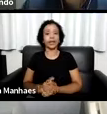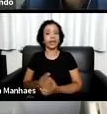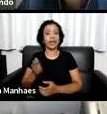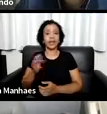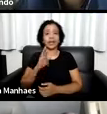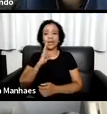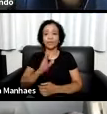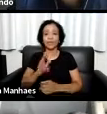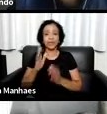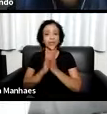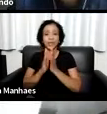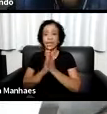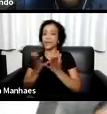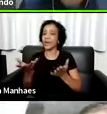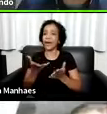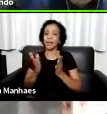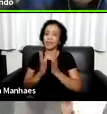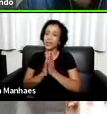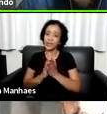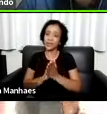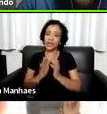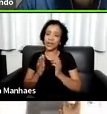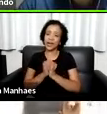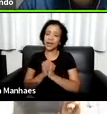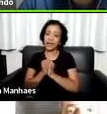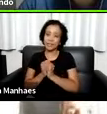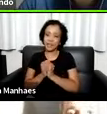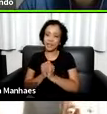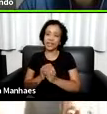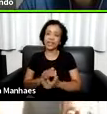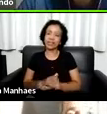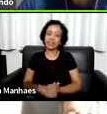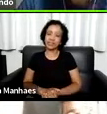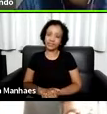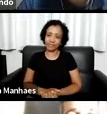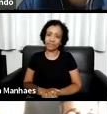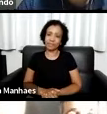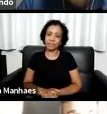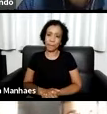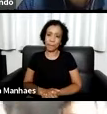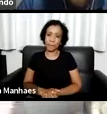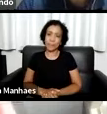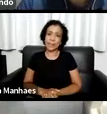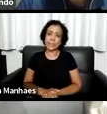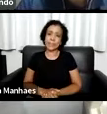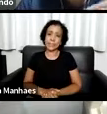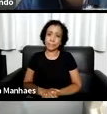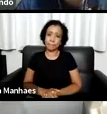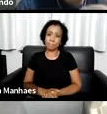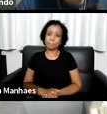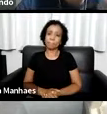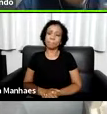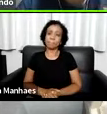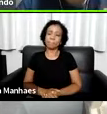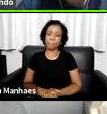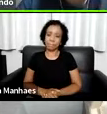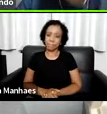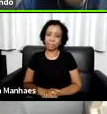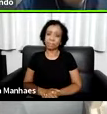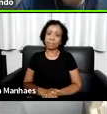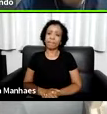já vi de uma oração. Viu? Amém, amém. Pastor, e aí depois da oração, viu, pastor Samuel, eu vou fazer